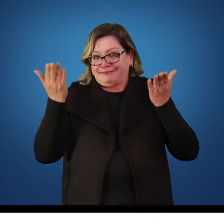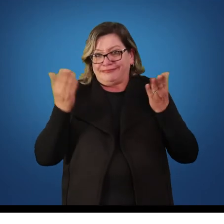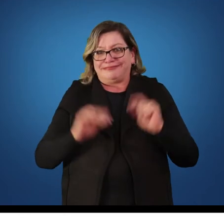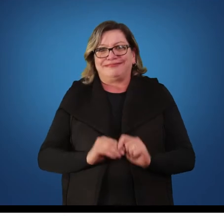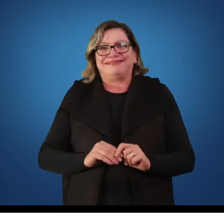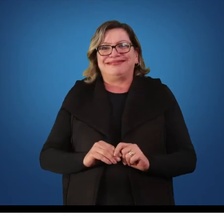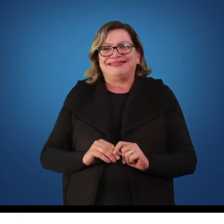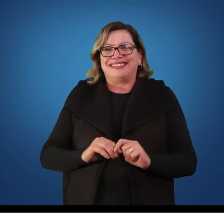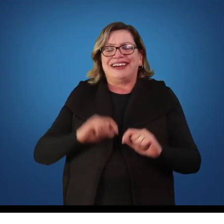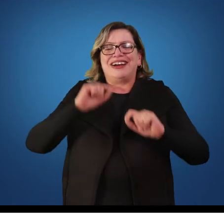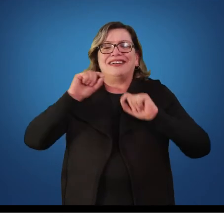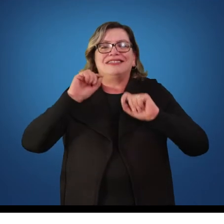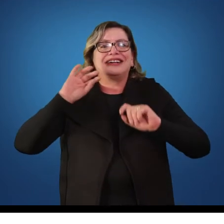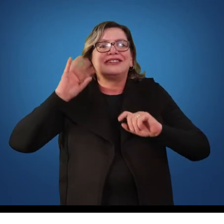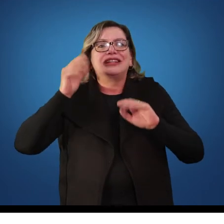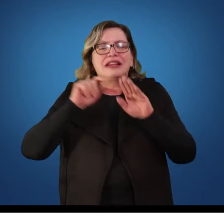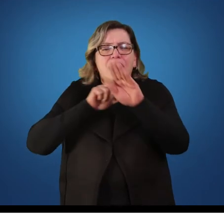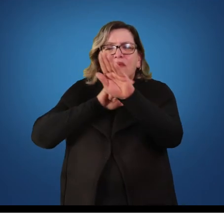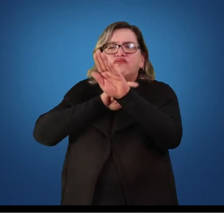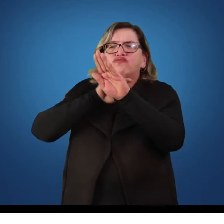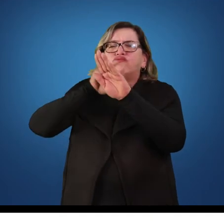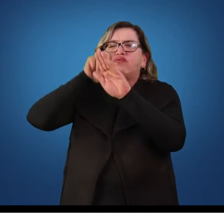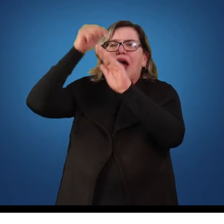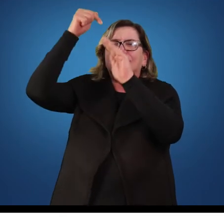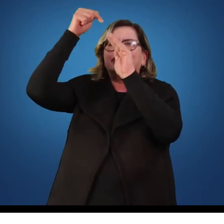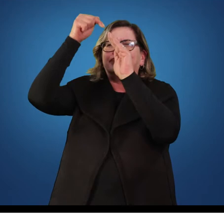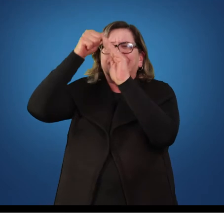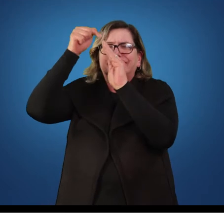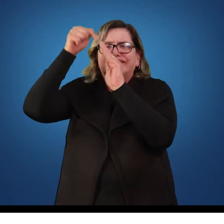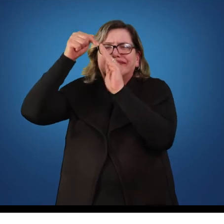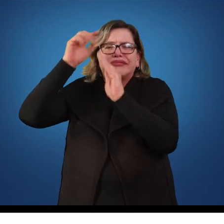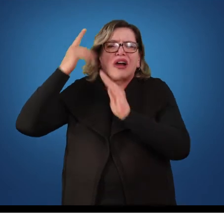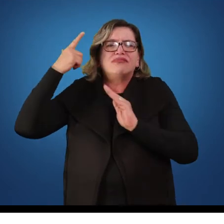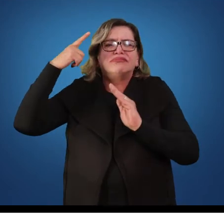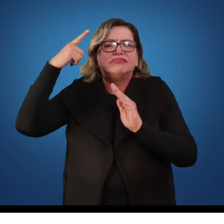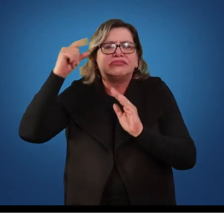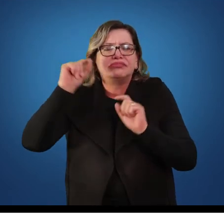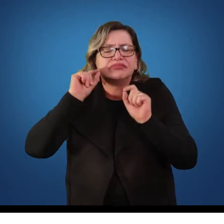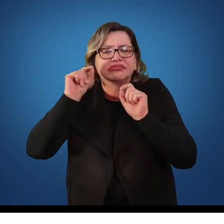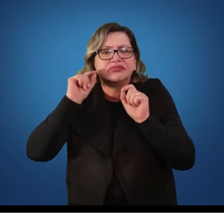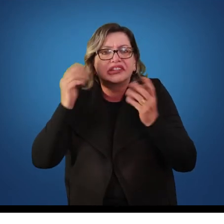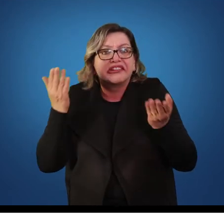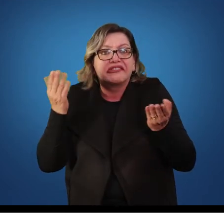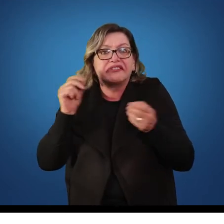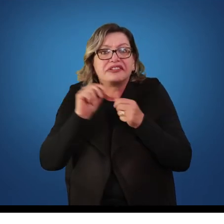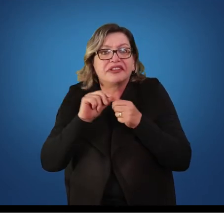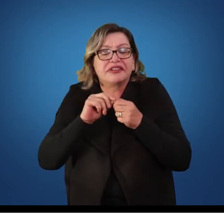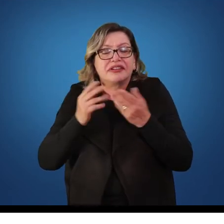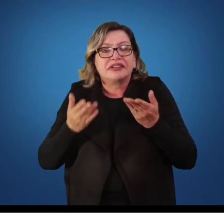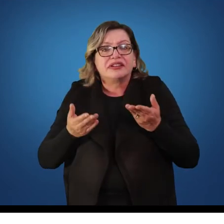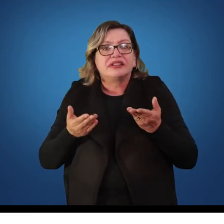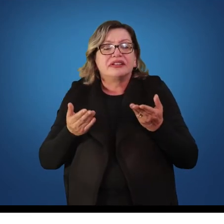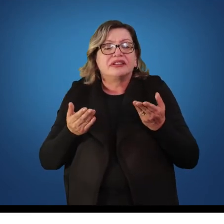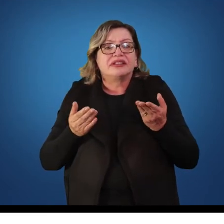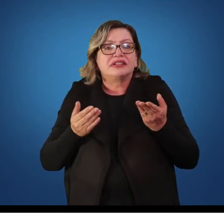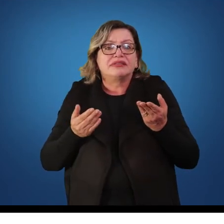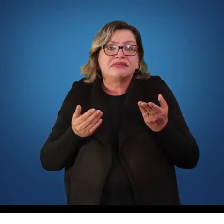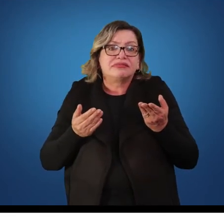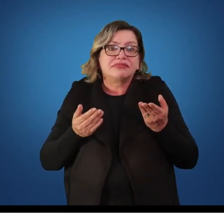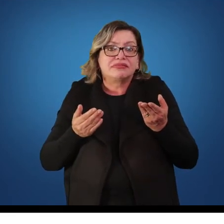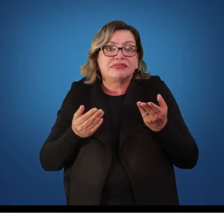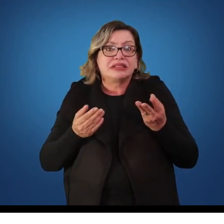o que resta ao alpinista quando ele atinge o pico mais alto do sonho dele fazer